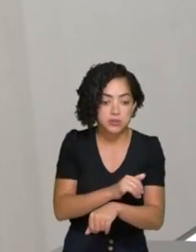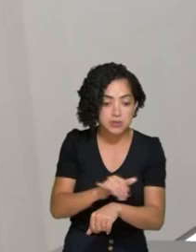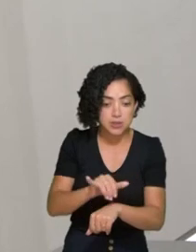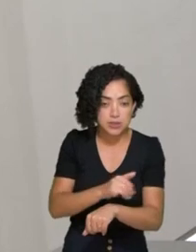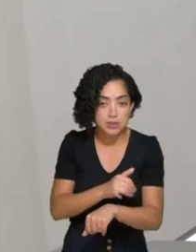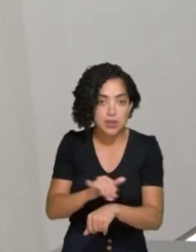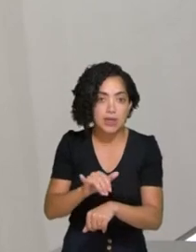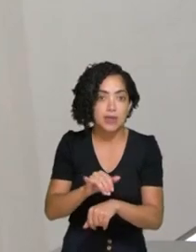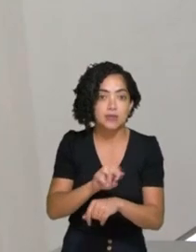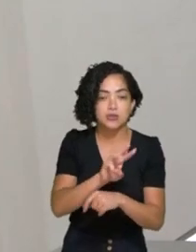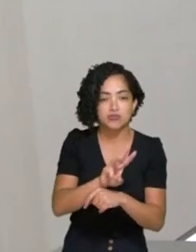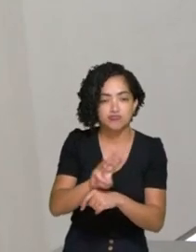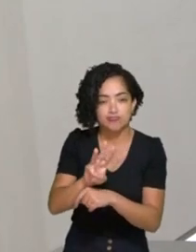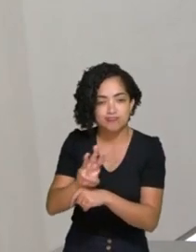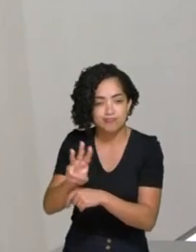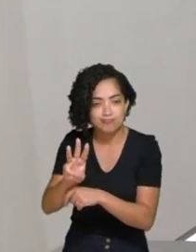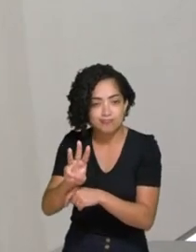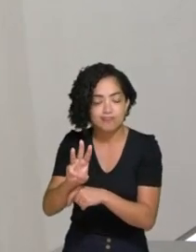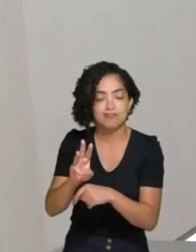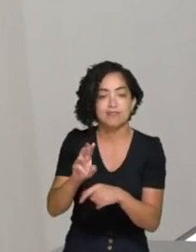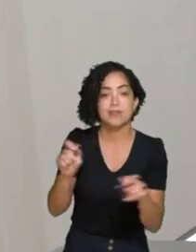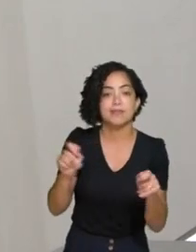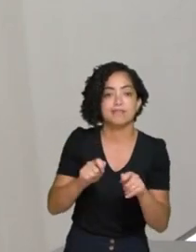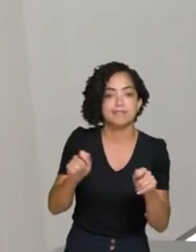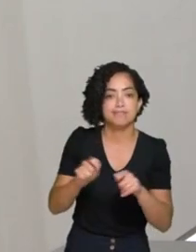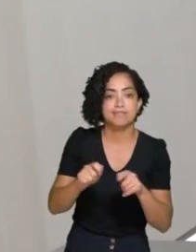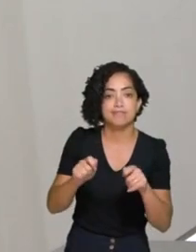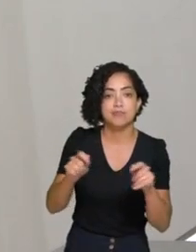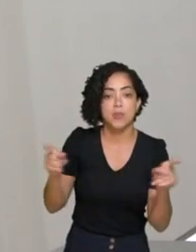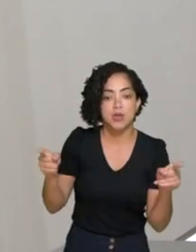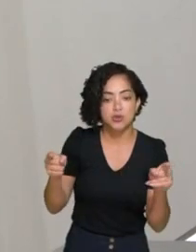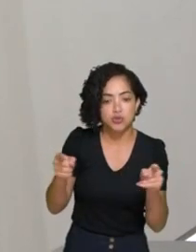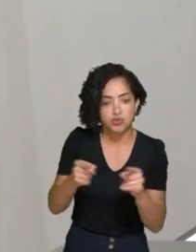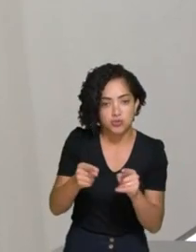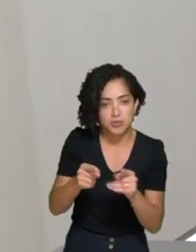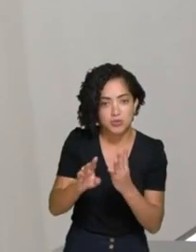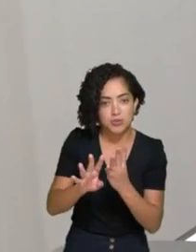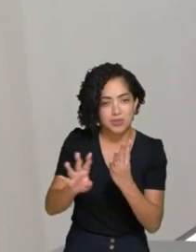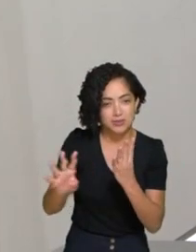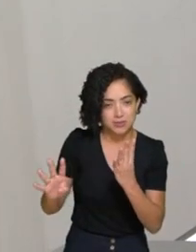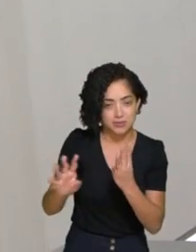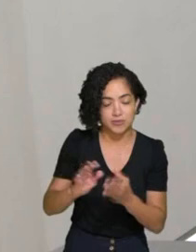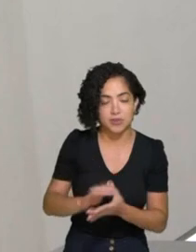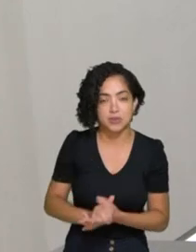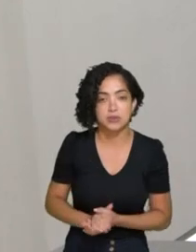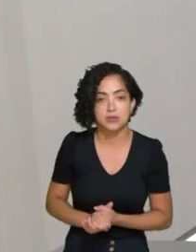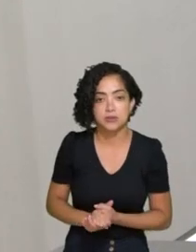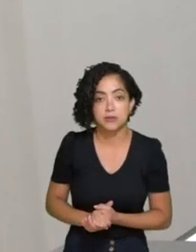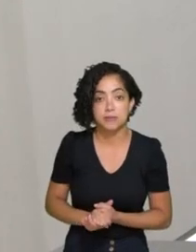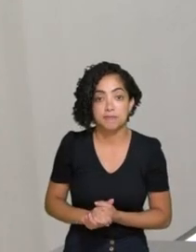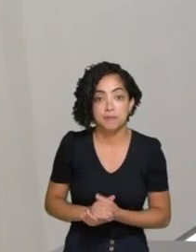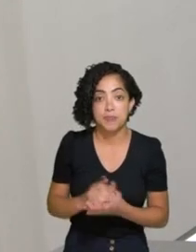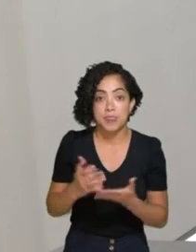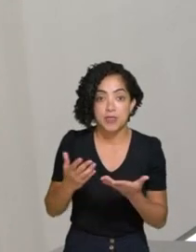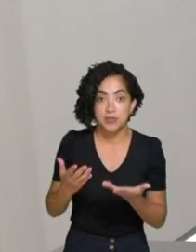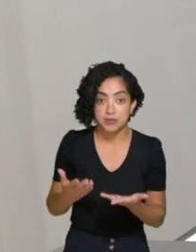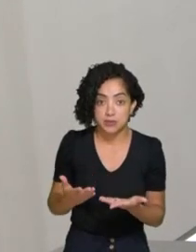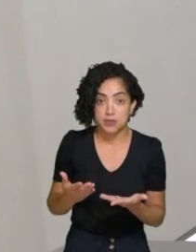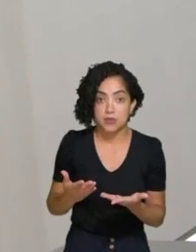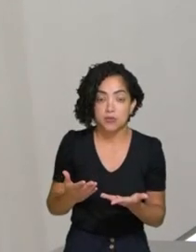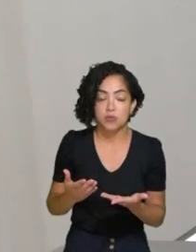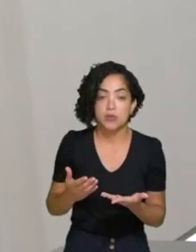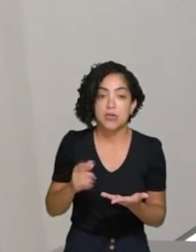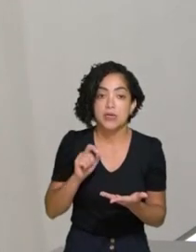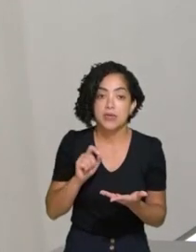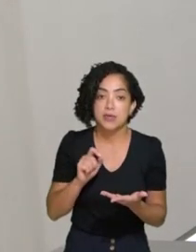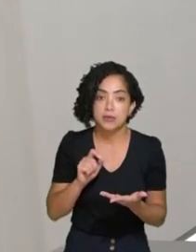da internet, que nós estamos podendo diminuir as filas do auxílio-doença. Dessa forma, também, o ministro Lupe